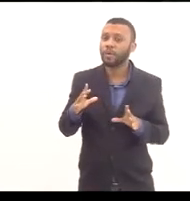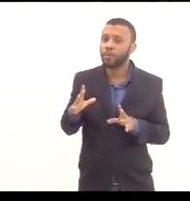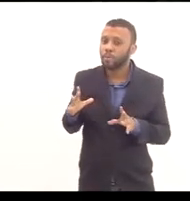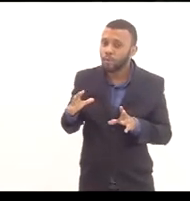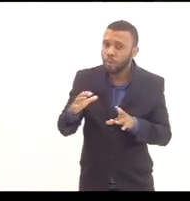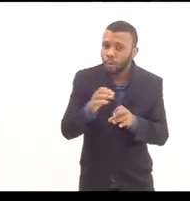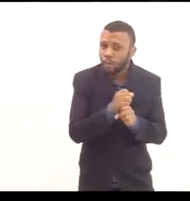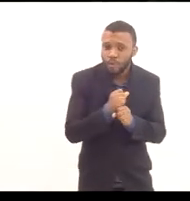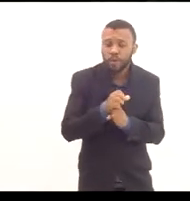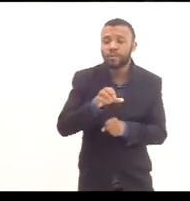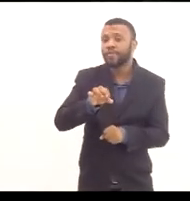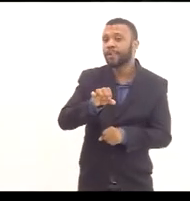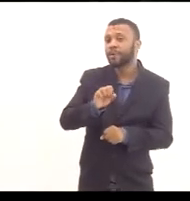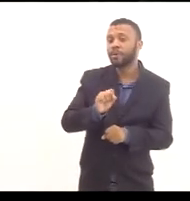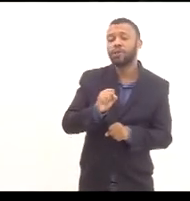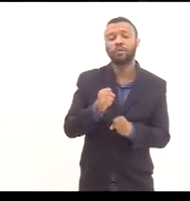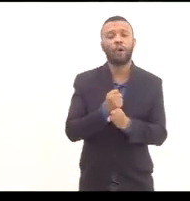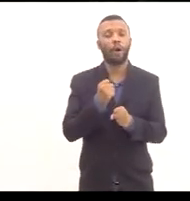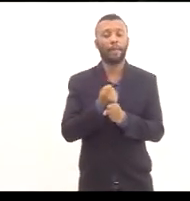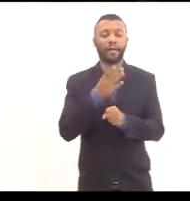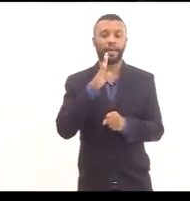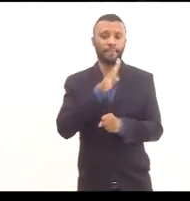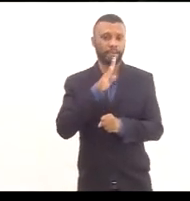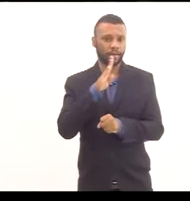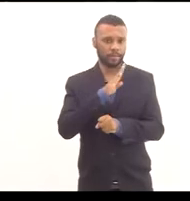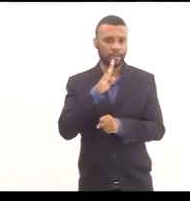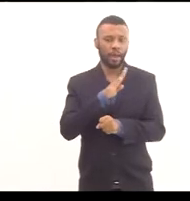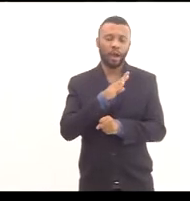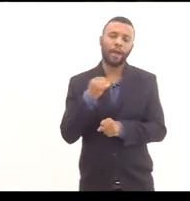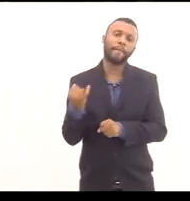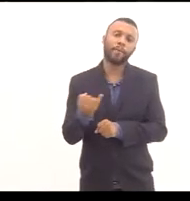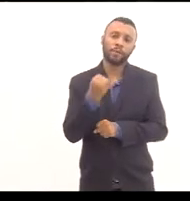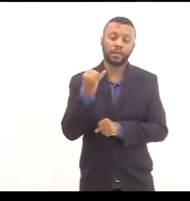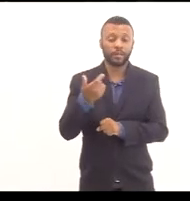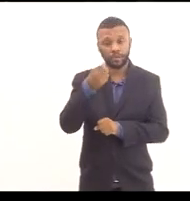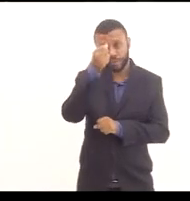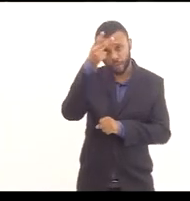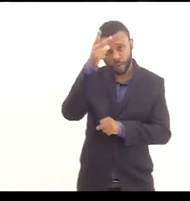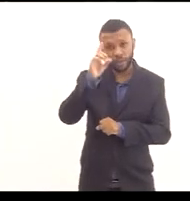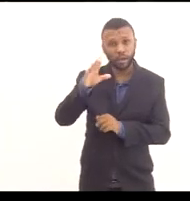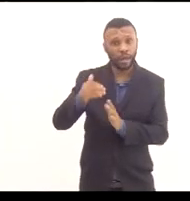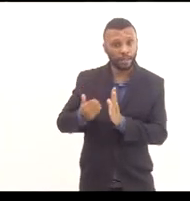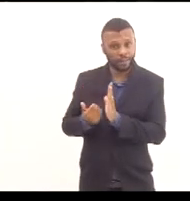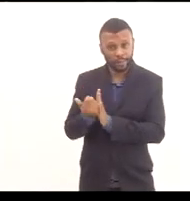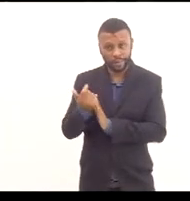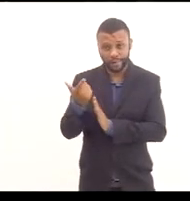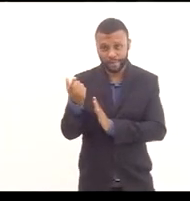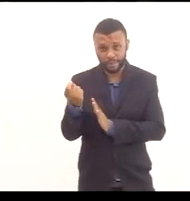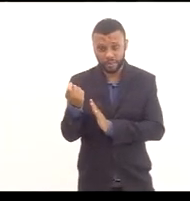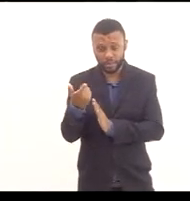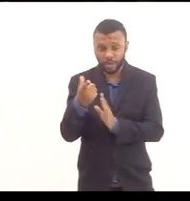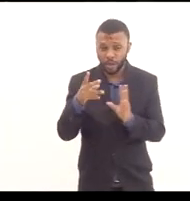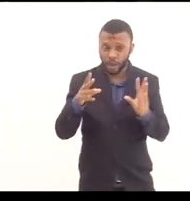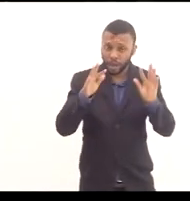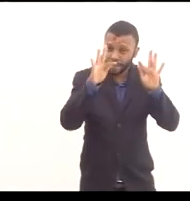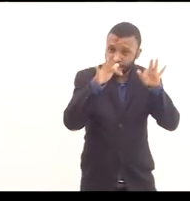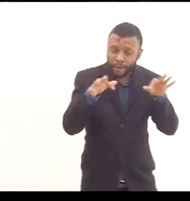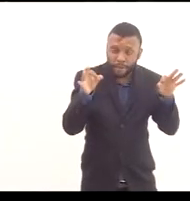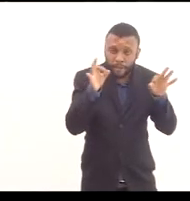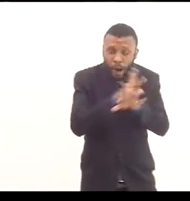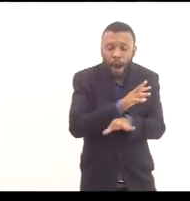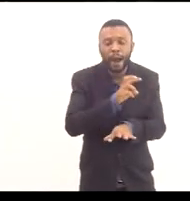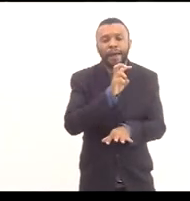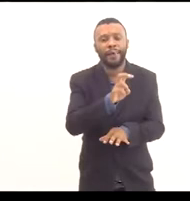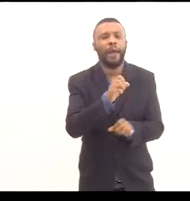obras emergenciais necessárias que o município sua teria iniciado 20 e concluídos cinco então assim